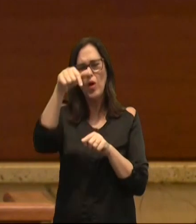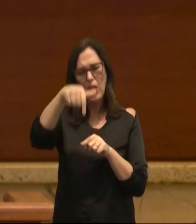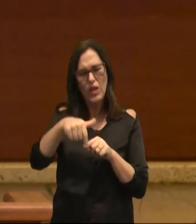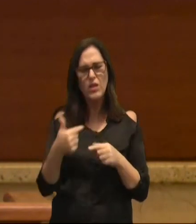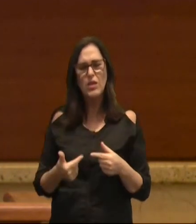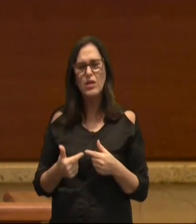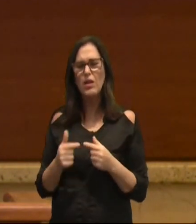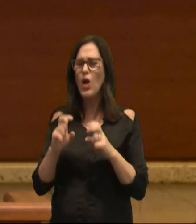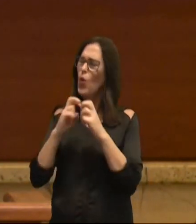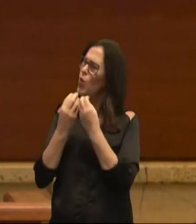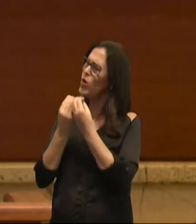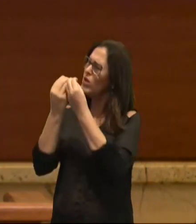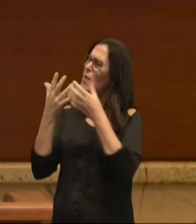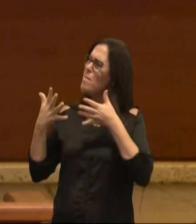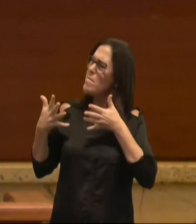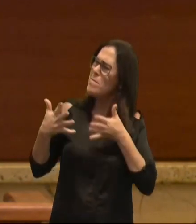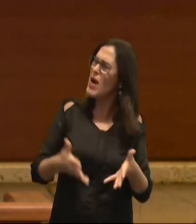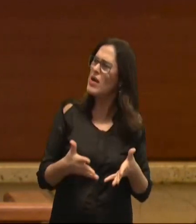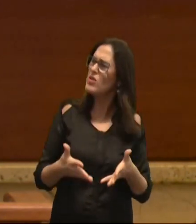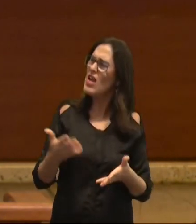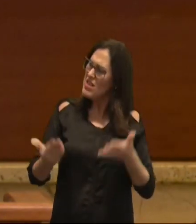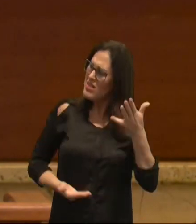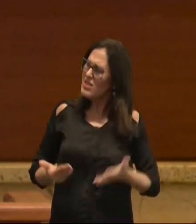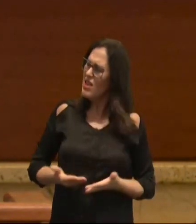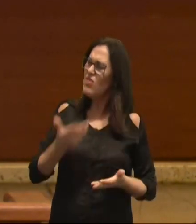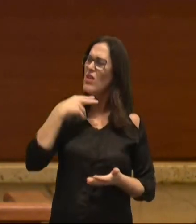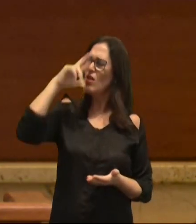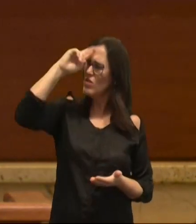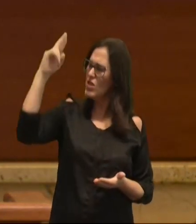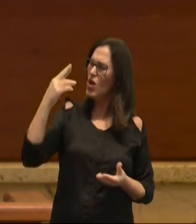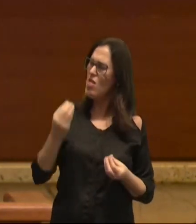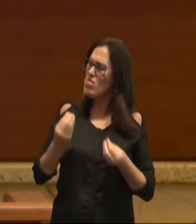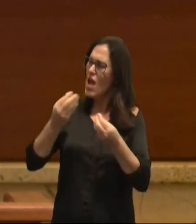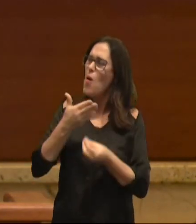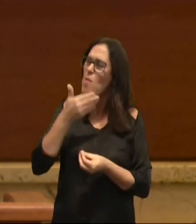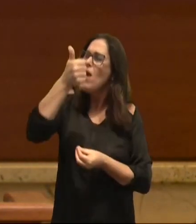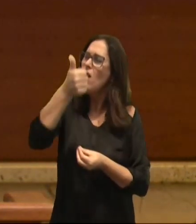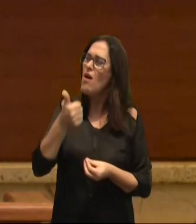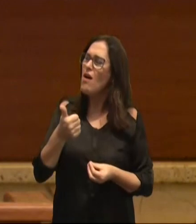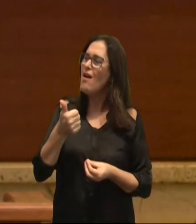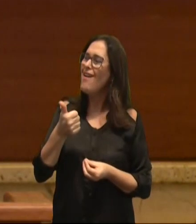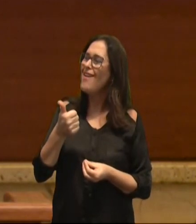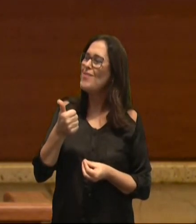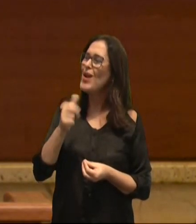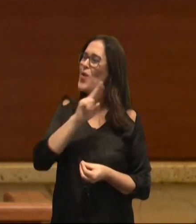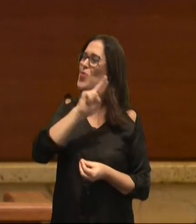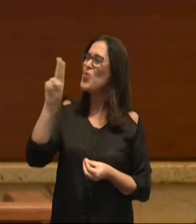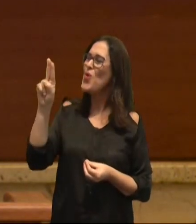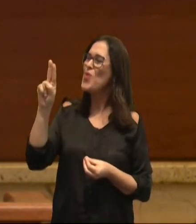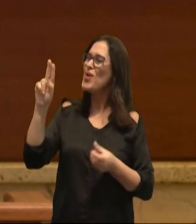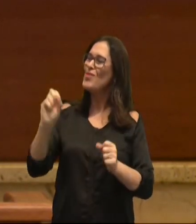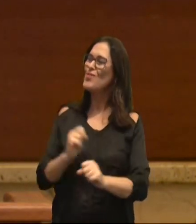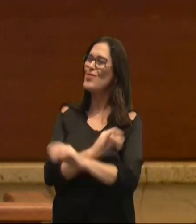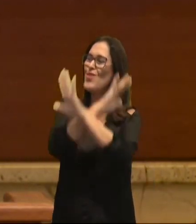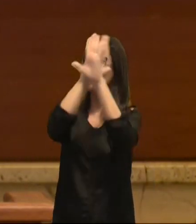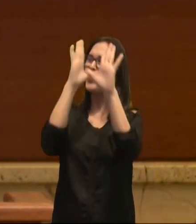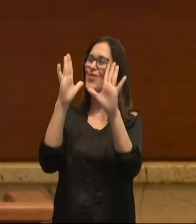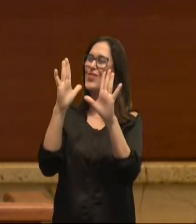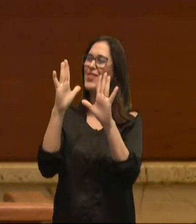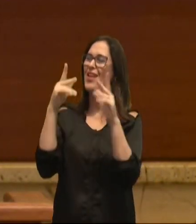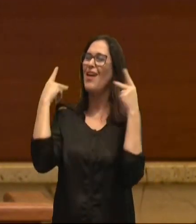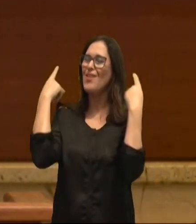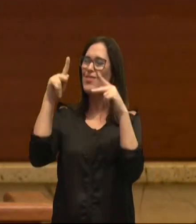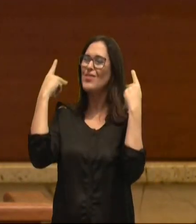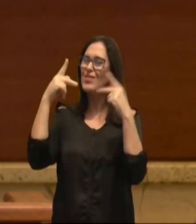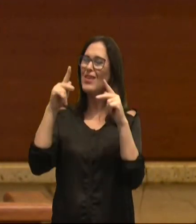te cultuando, participando, servindo ao Senhor, dando o seu melhor, para que o nome do Senhor seja glorificado e a mensagem